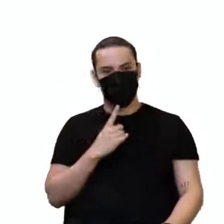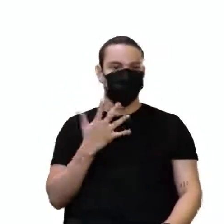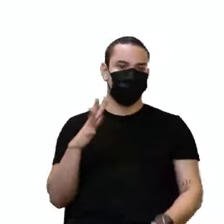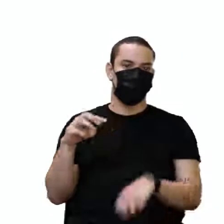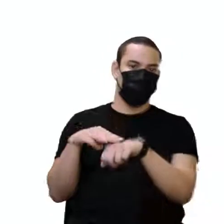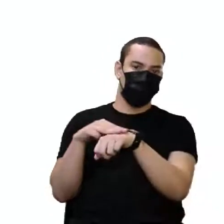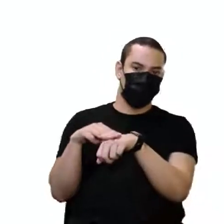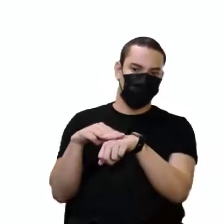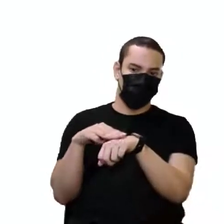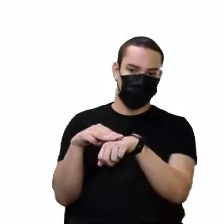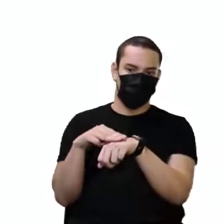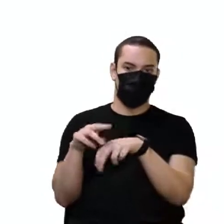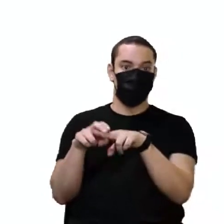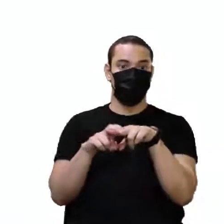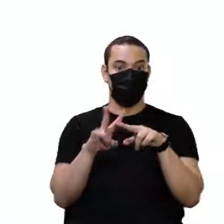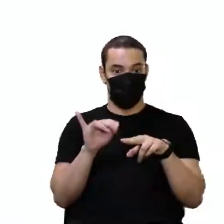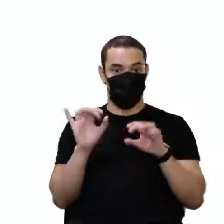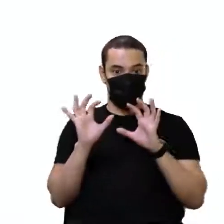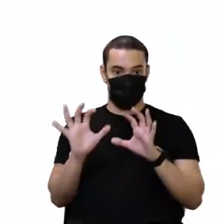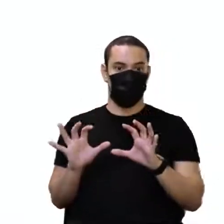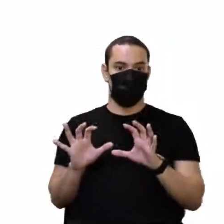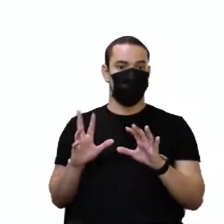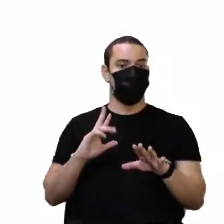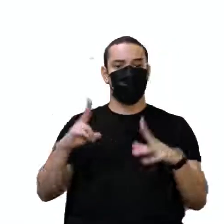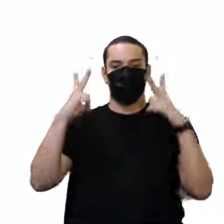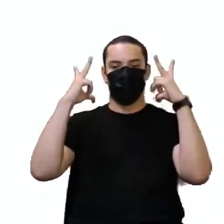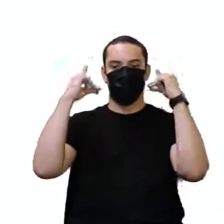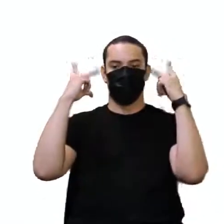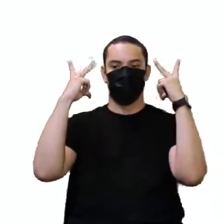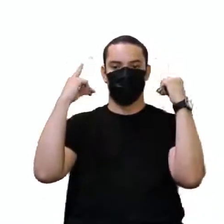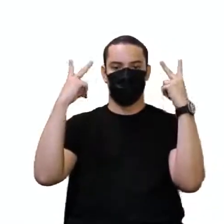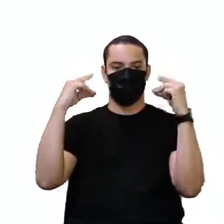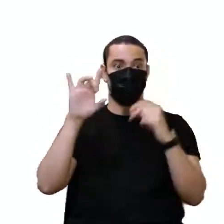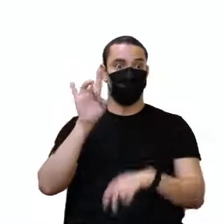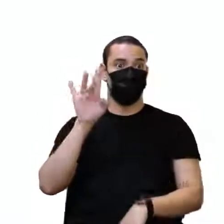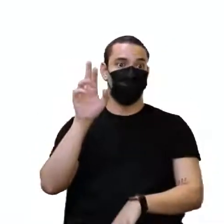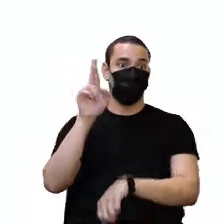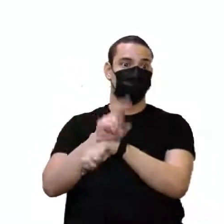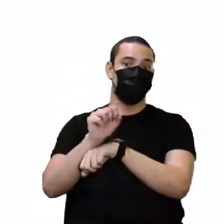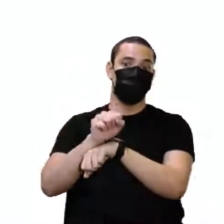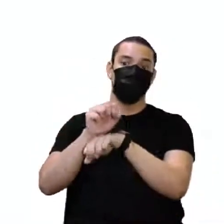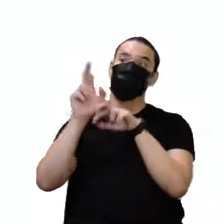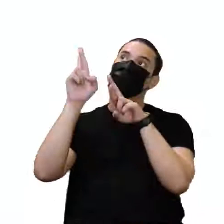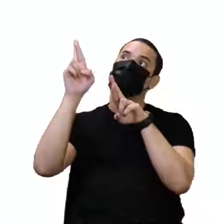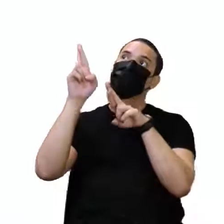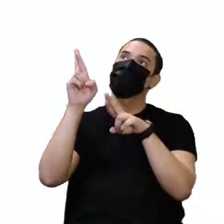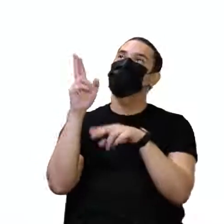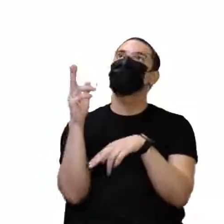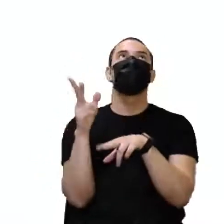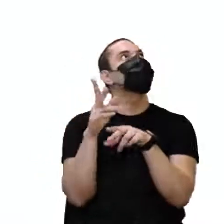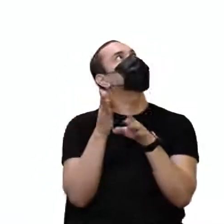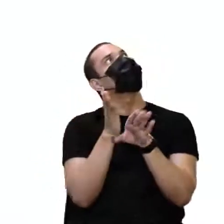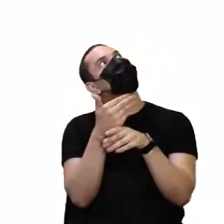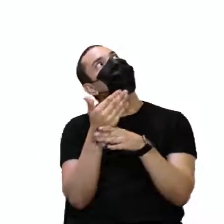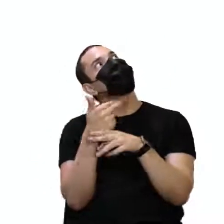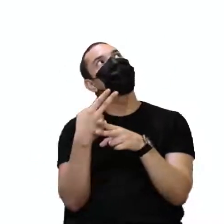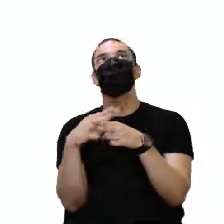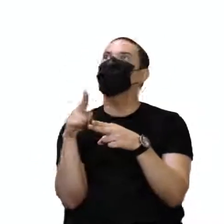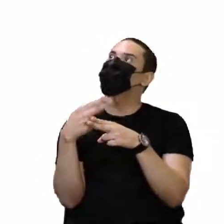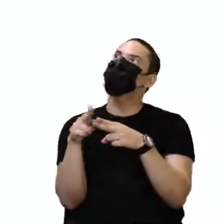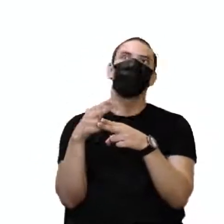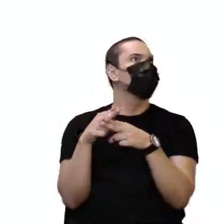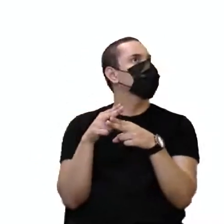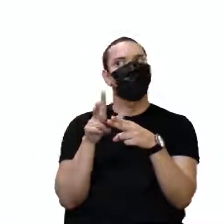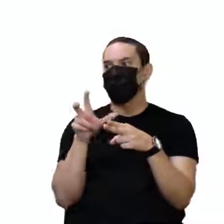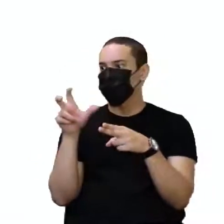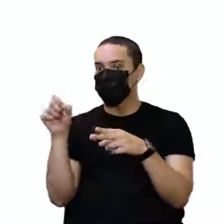marrom. Então, ela vai estar ali, vai ficar ali tranquila, só esperando um desapercebido. Só que ela